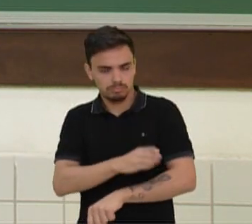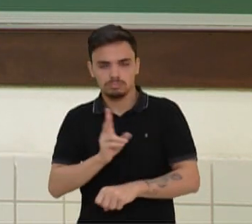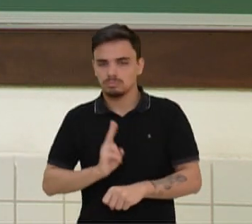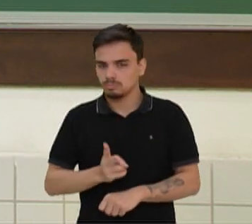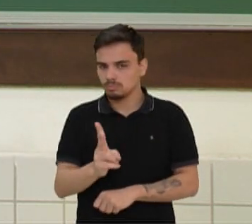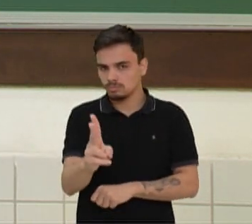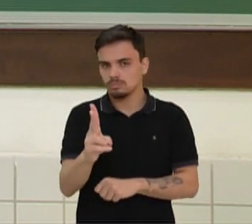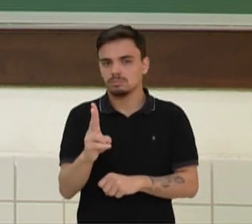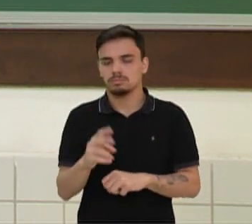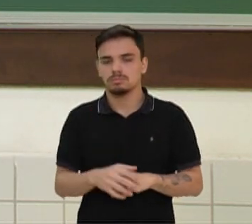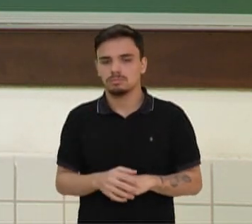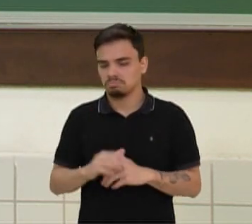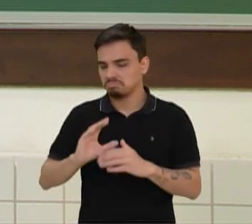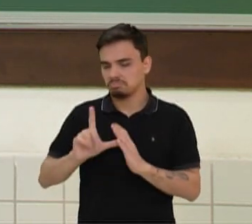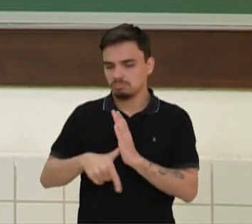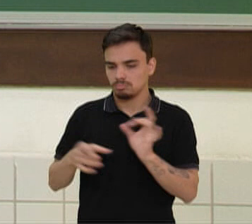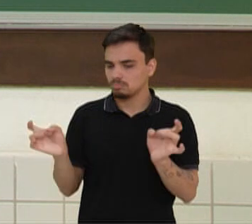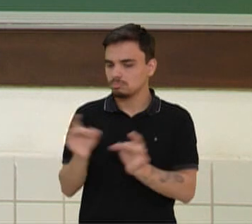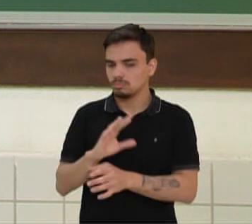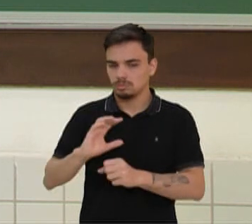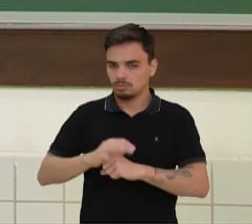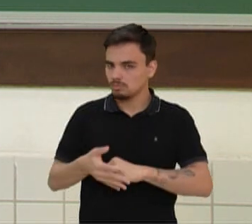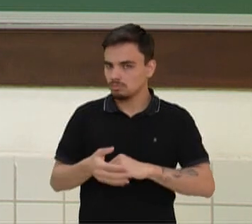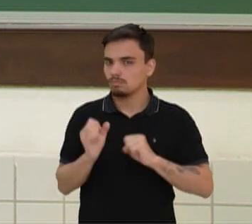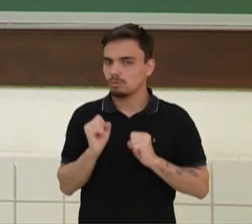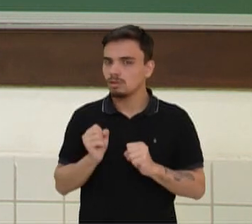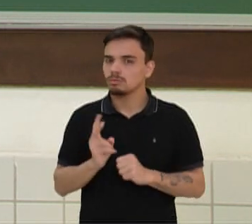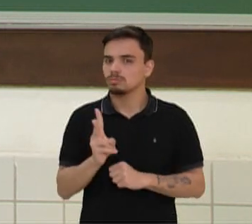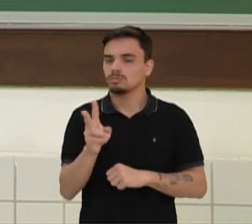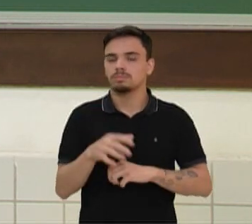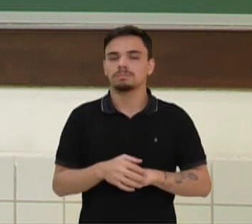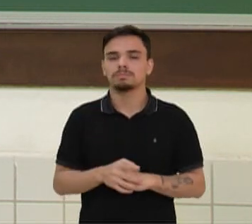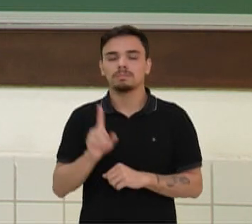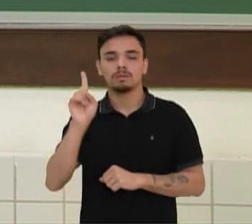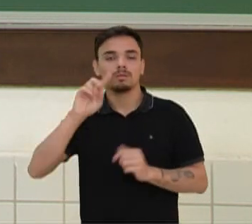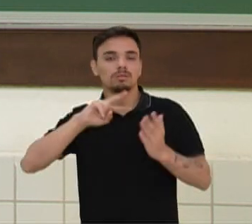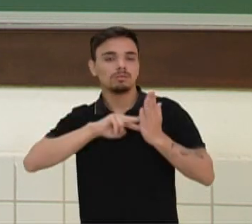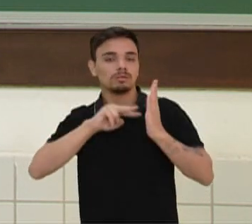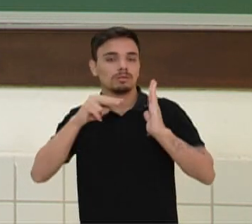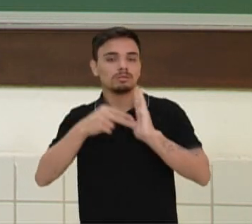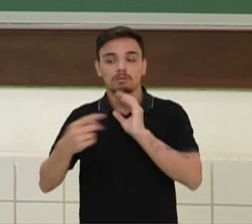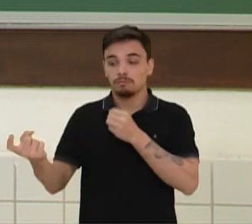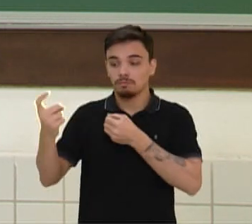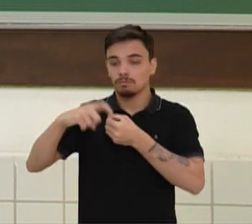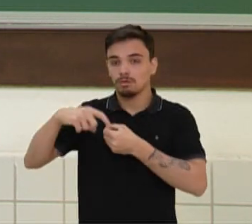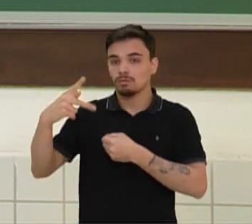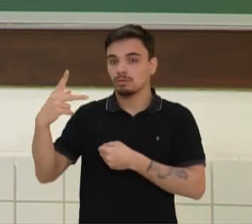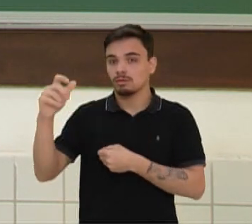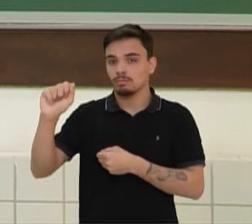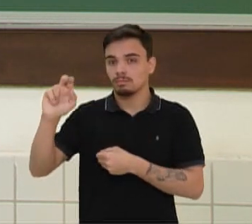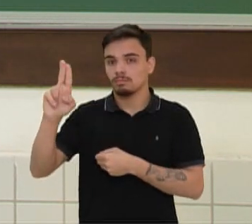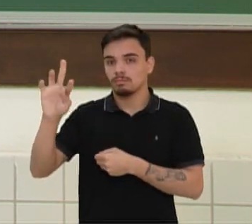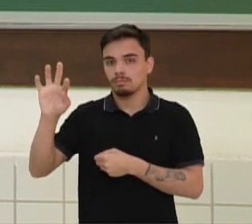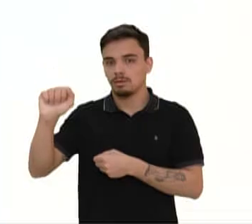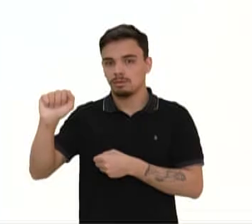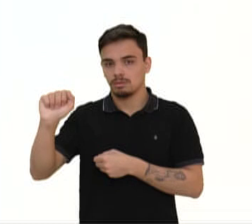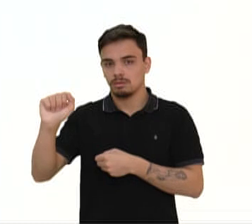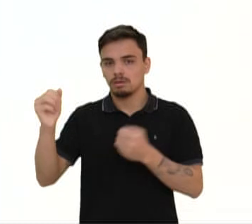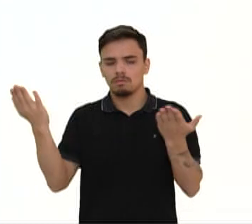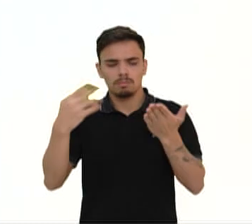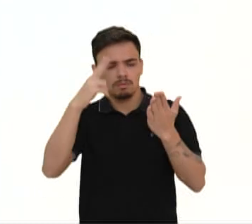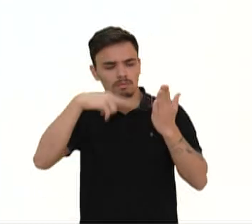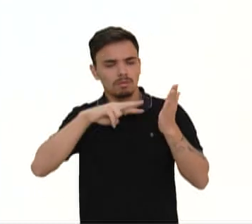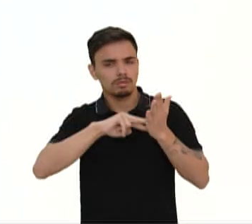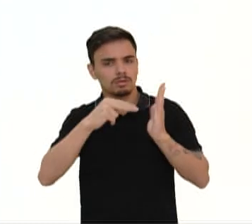Mesmo pós-pandemia. Então, aqui significa, né? Voltam à pauta. Vamos ver o que significa dentro